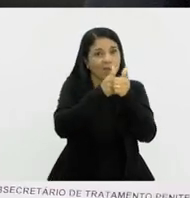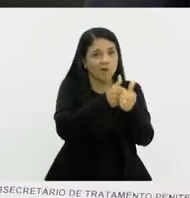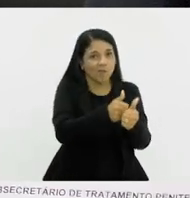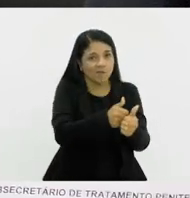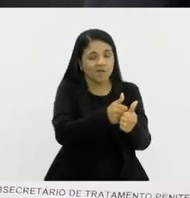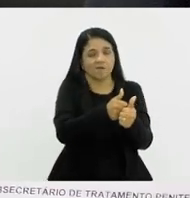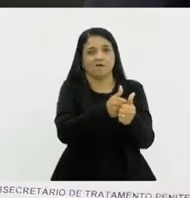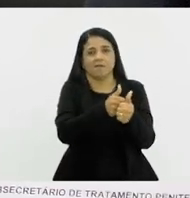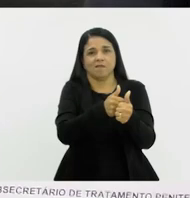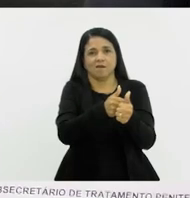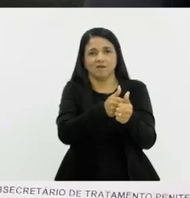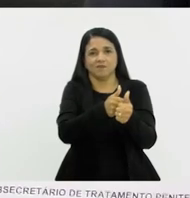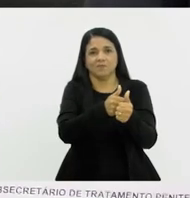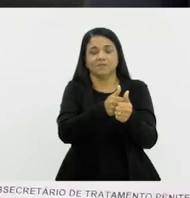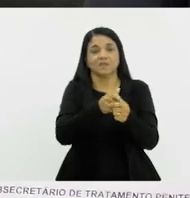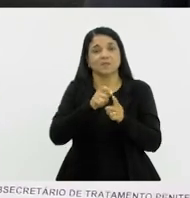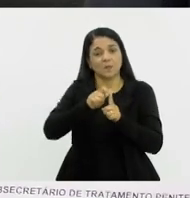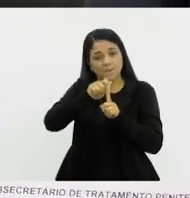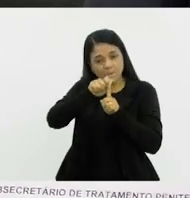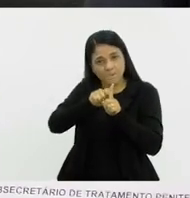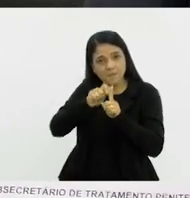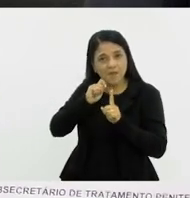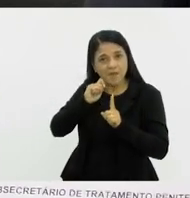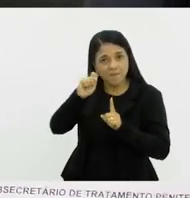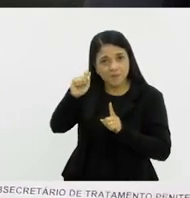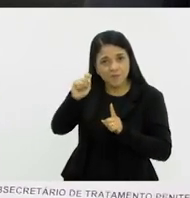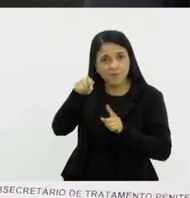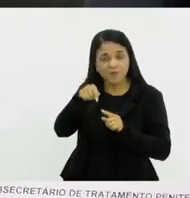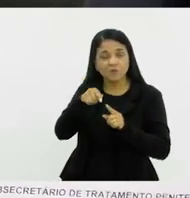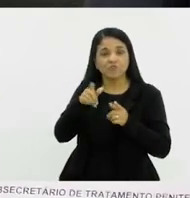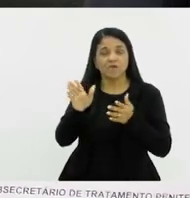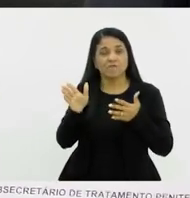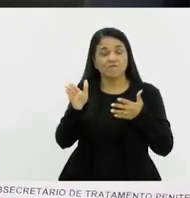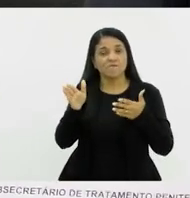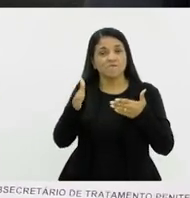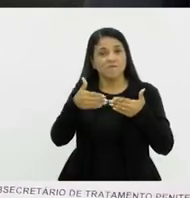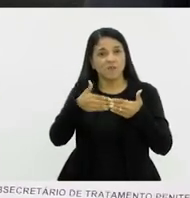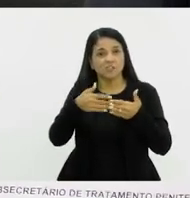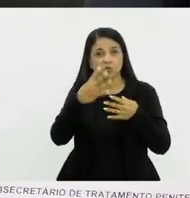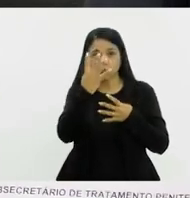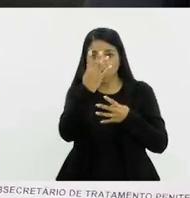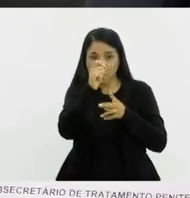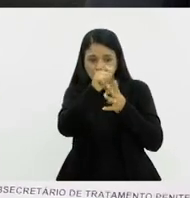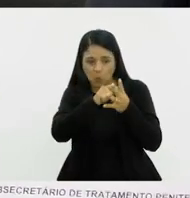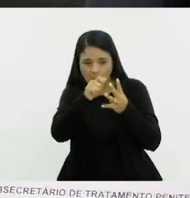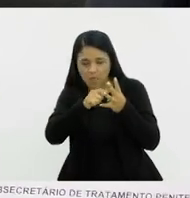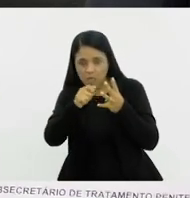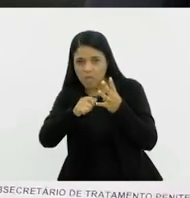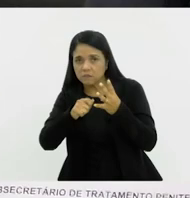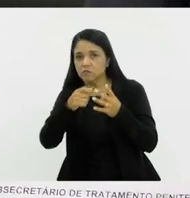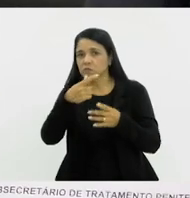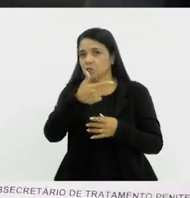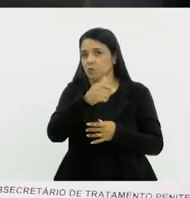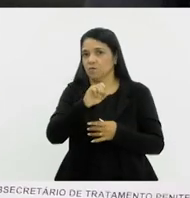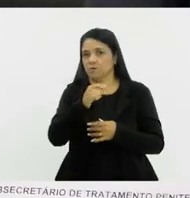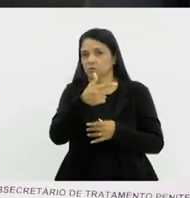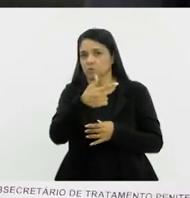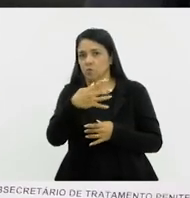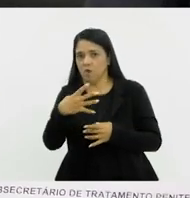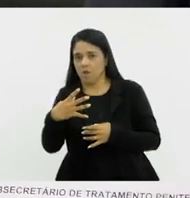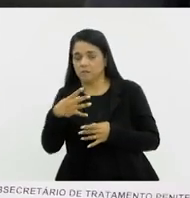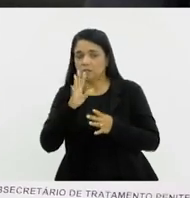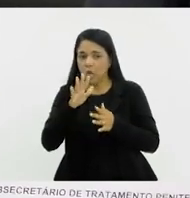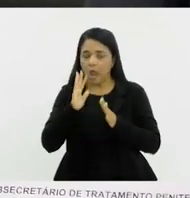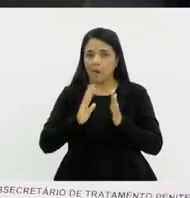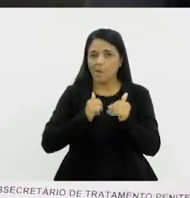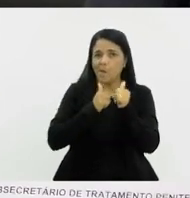já em abril já vai fechar o primeiro quadrimestre de 2024. E a gente vai ter que estar